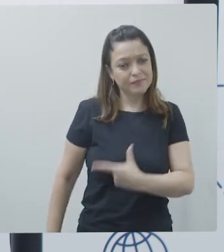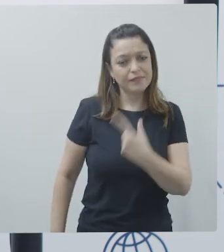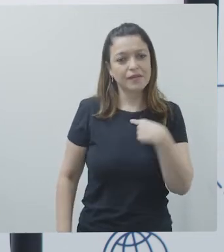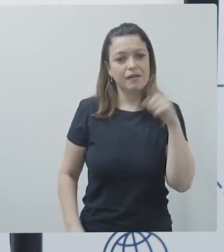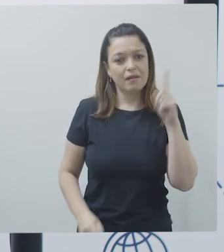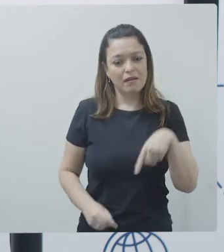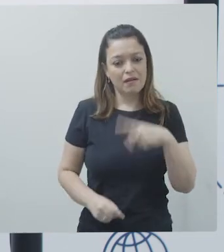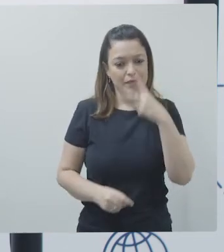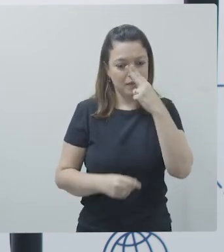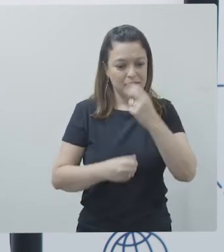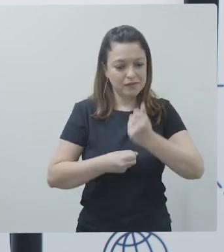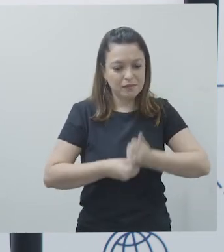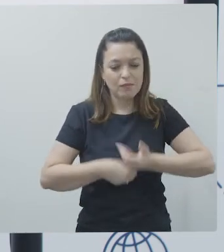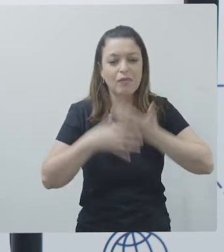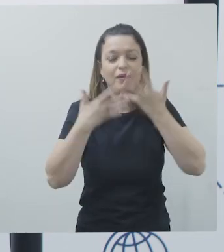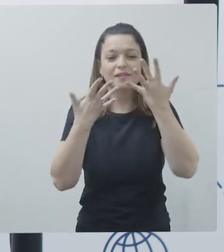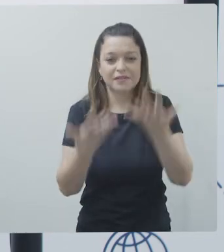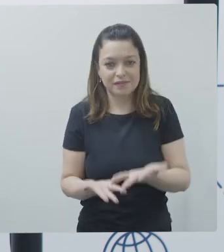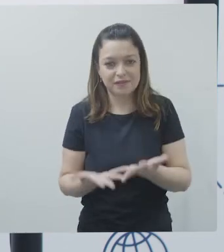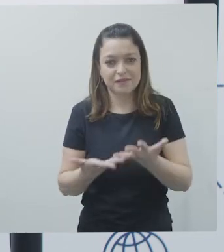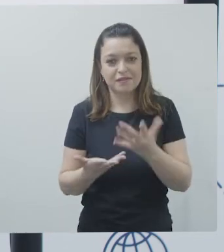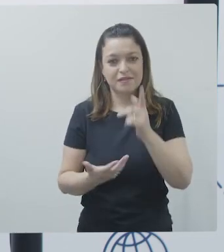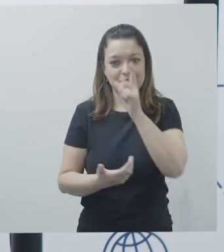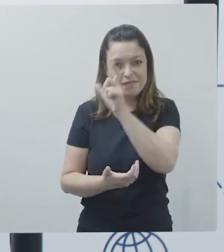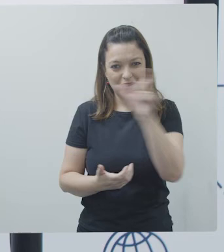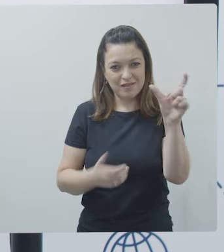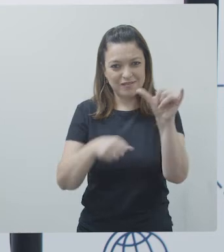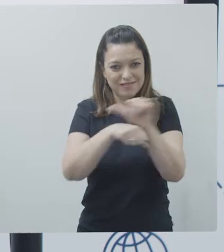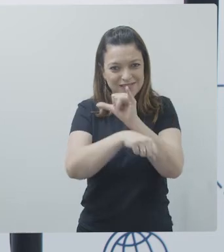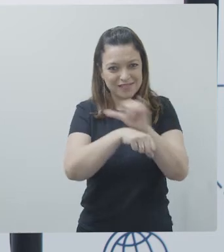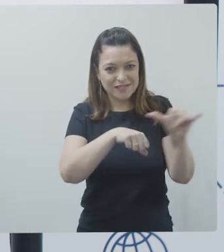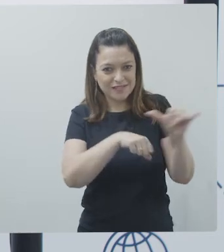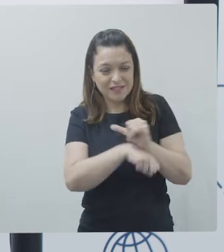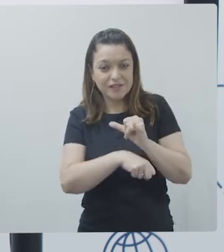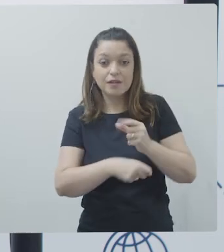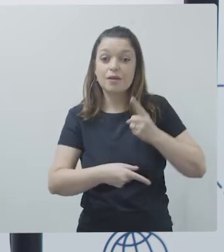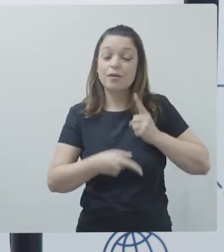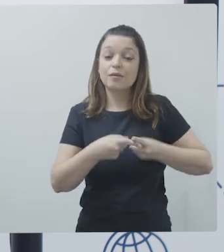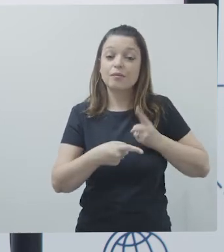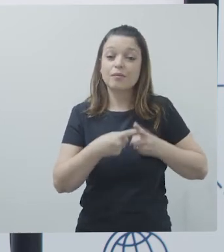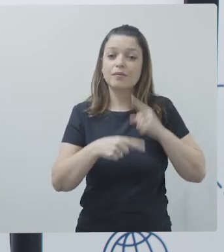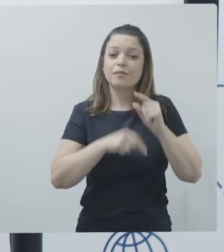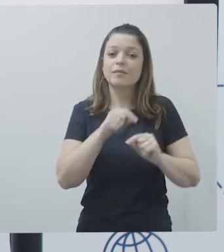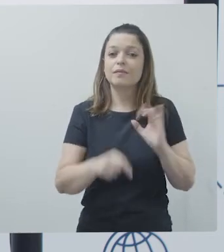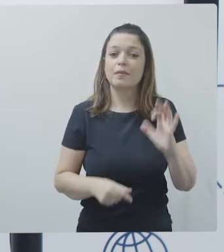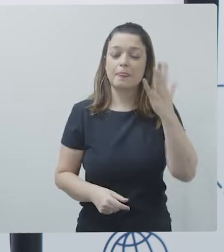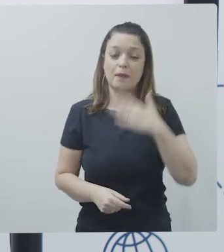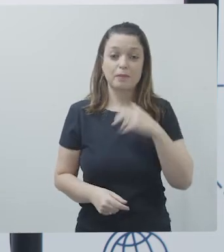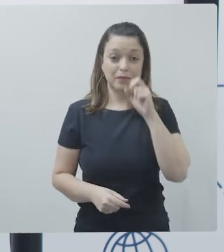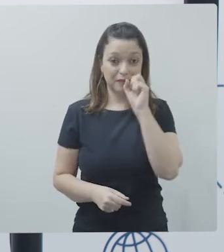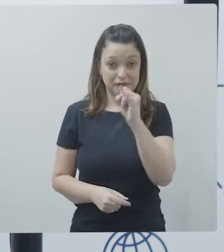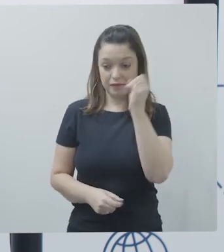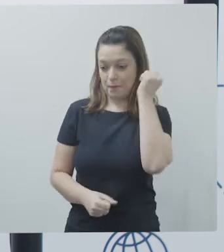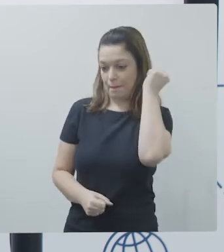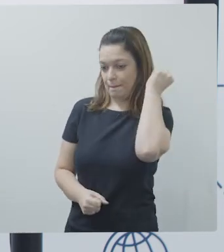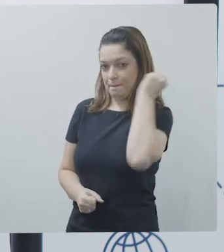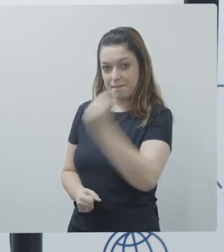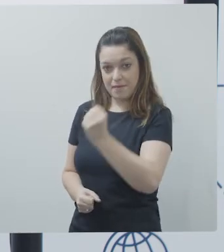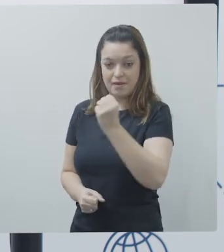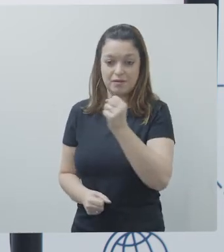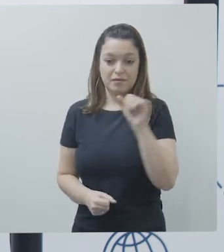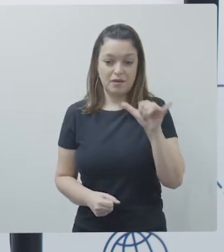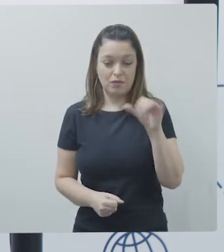a utilização dessas palavras. Por que que isso aconteceu? Porque se não tivessem matado o